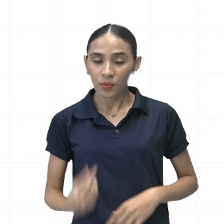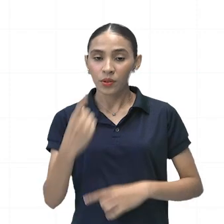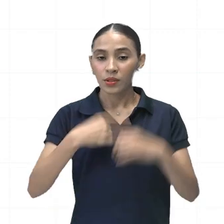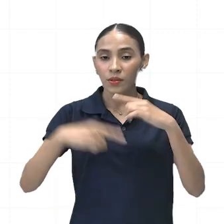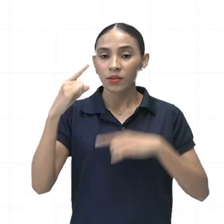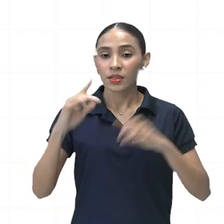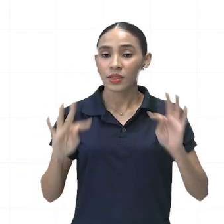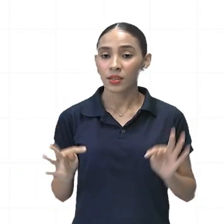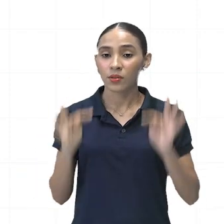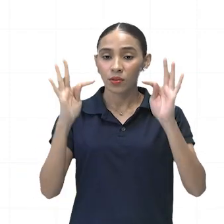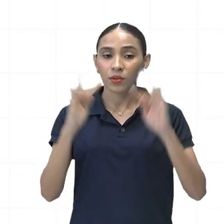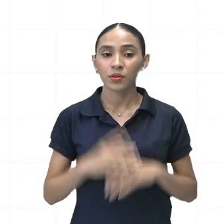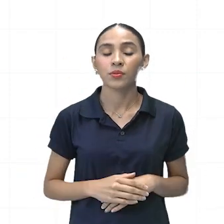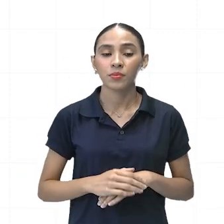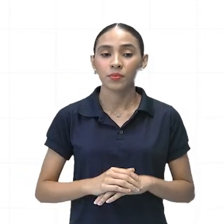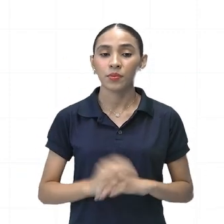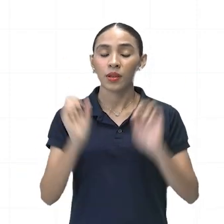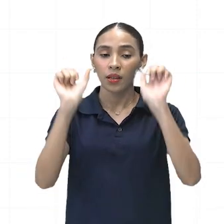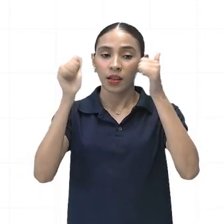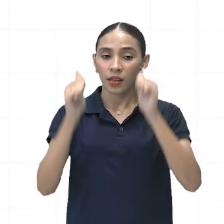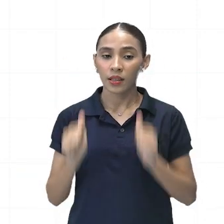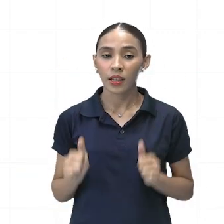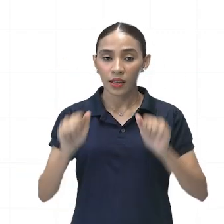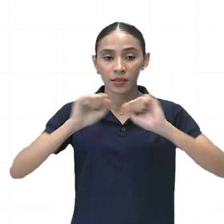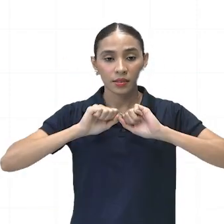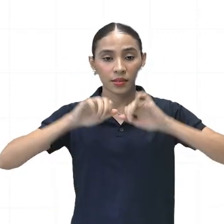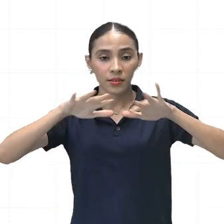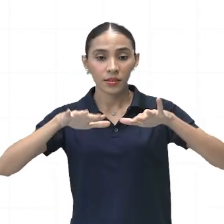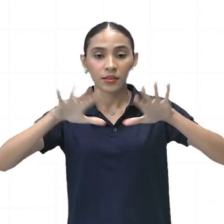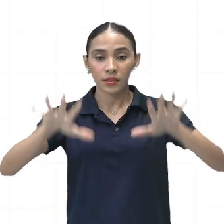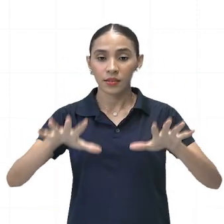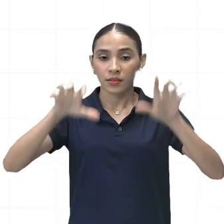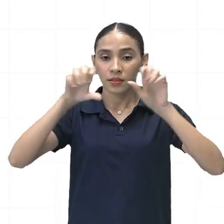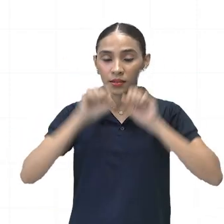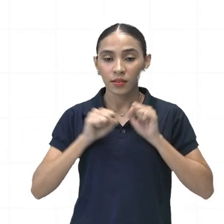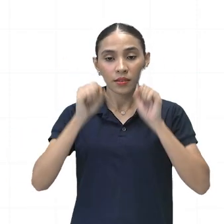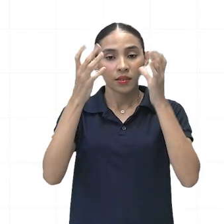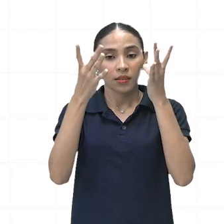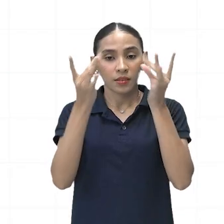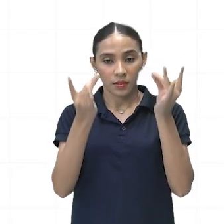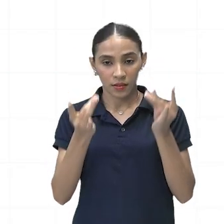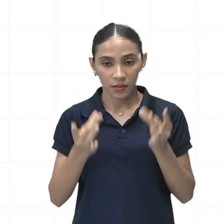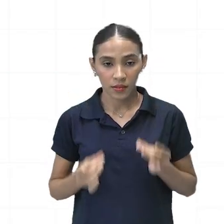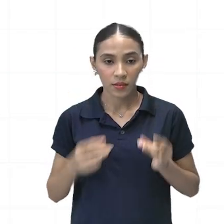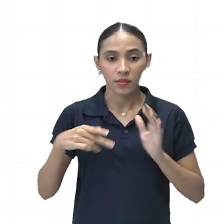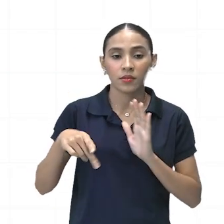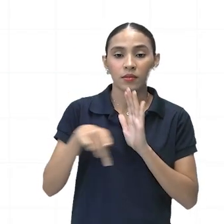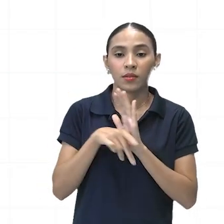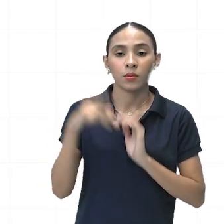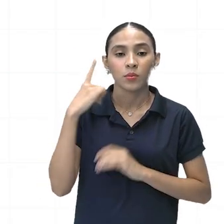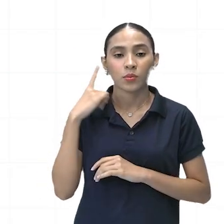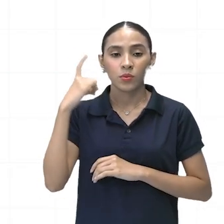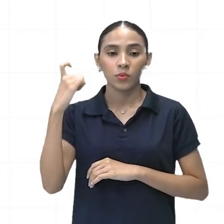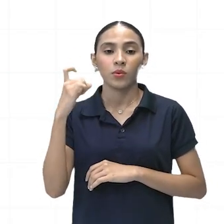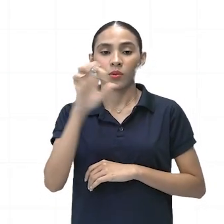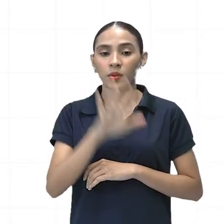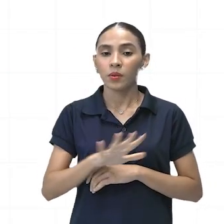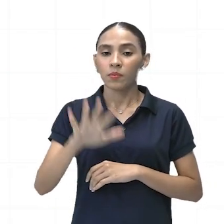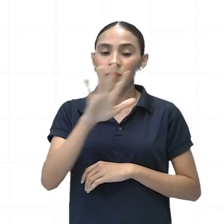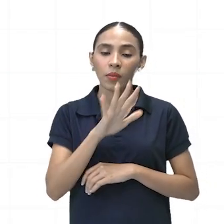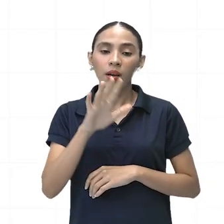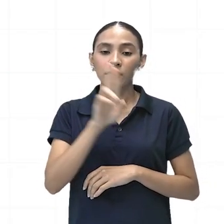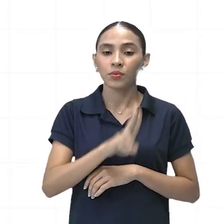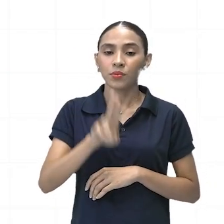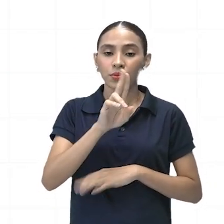nos avanços tecnológicos. A codificação, transmissão, recepção e decodificação do som e